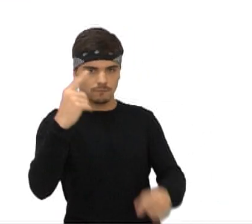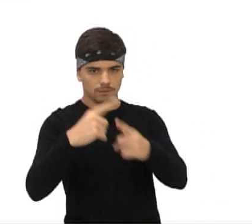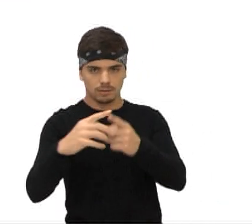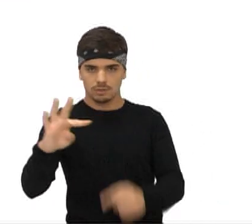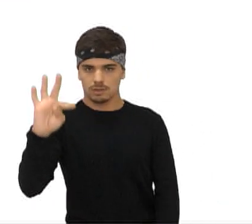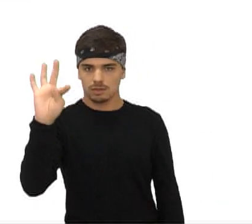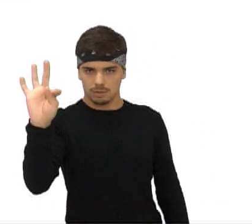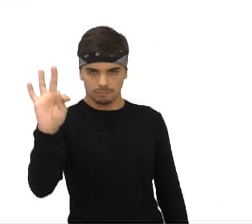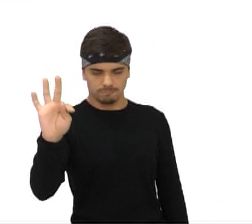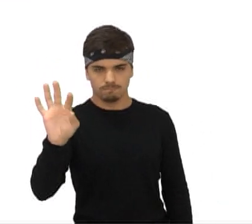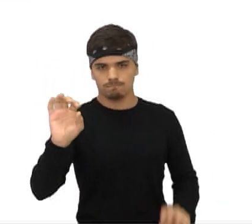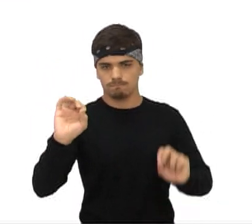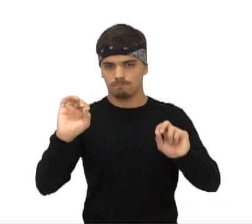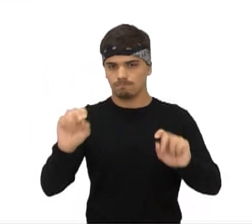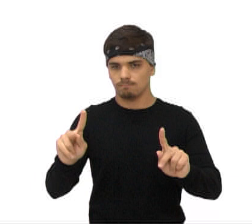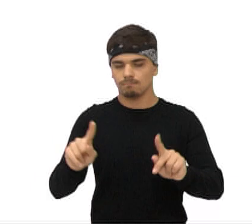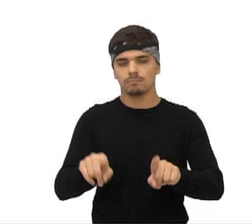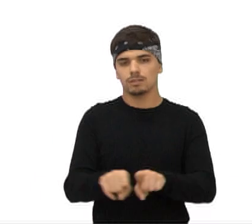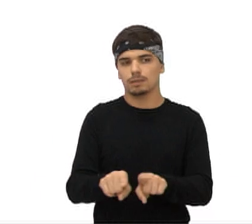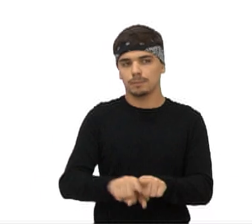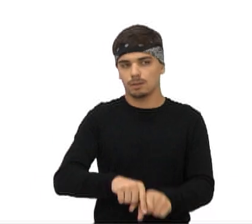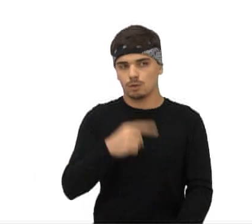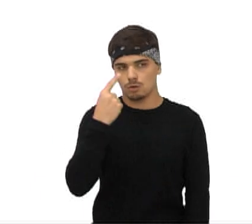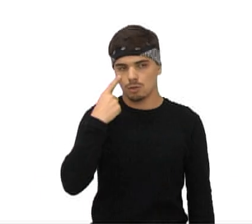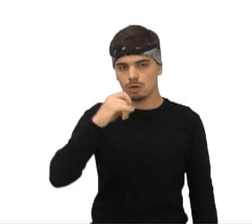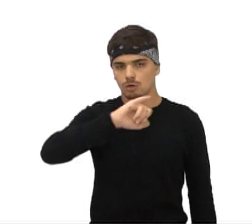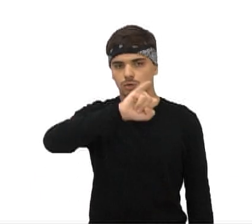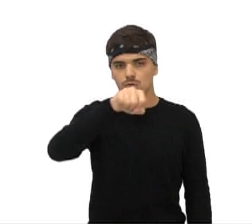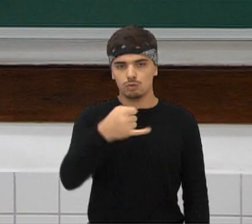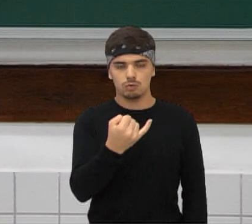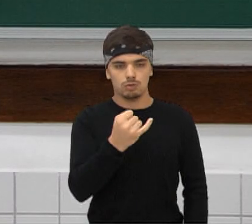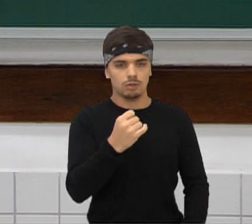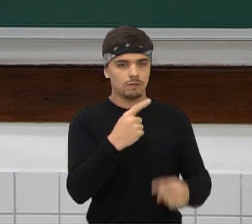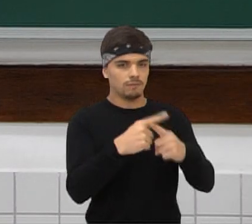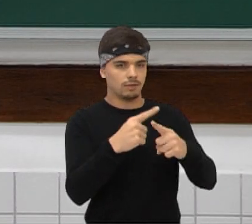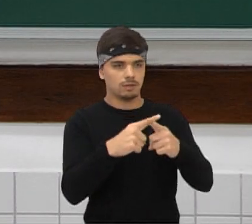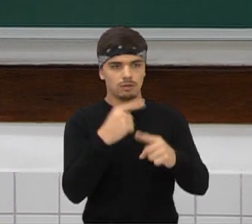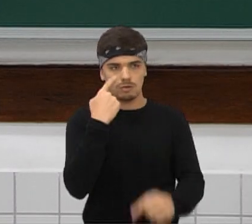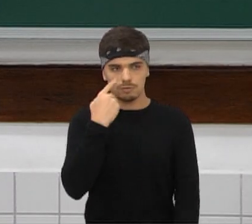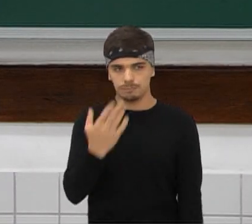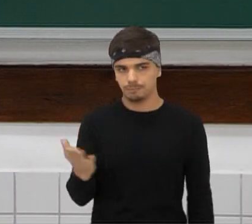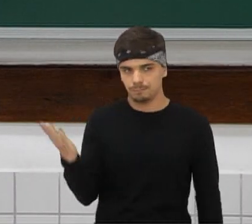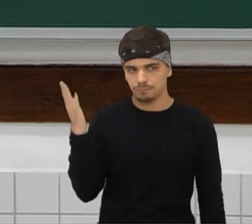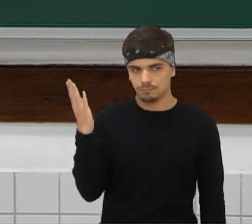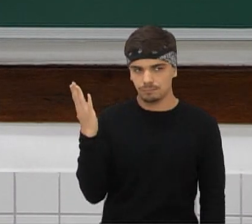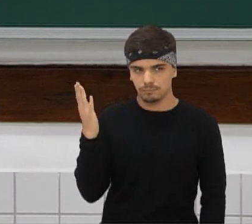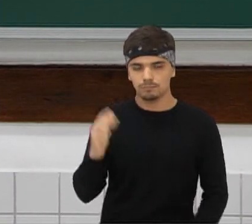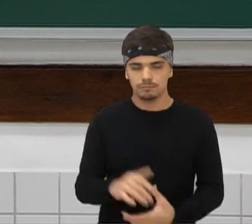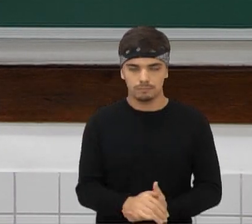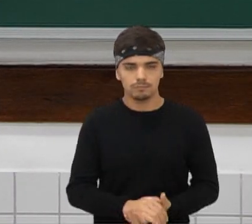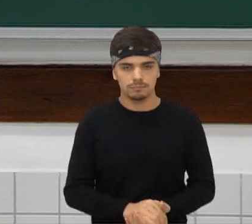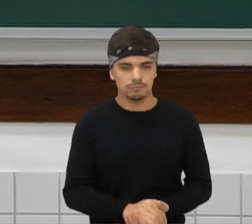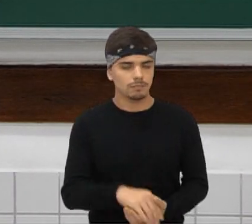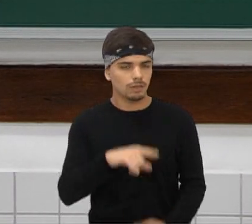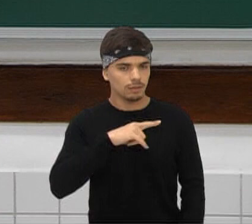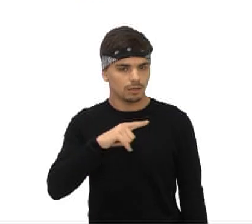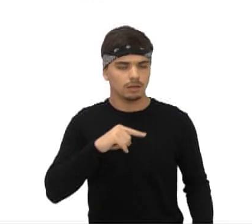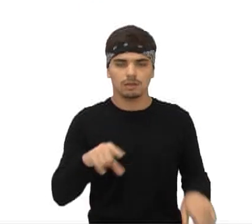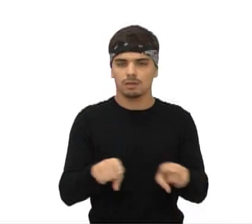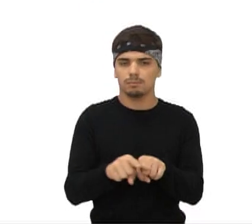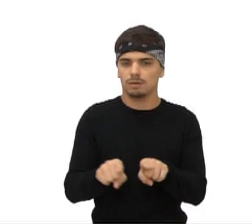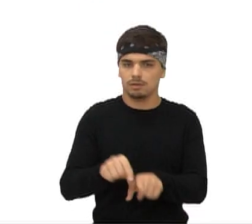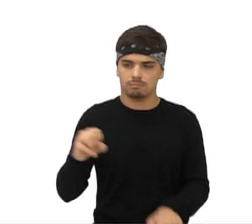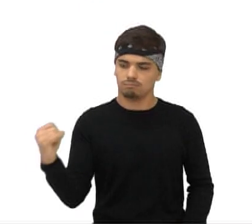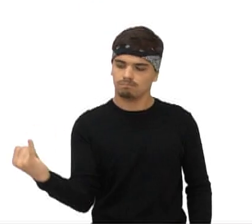T. Então, lembrando, né, que o juro é o capital vezes a taxa vezes o tempo. Uma coisa super importante,